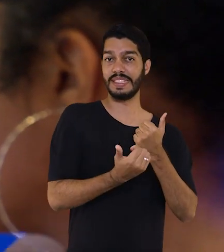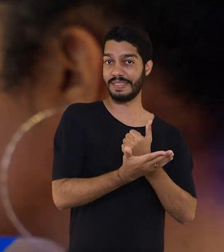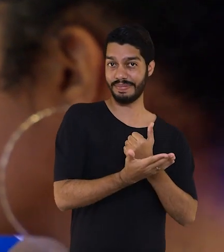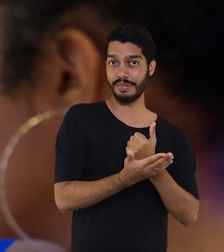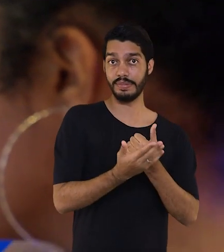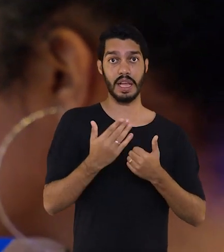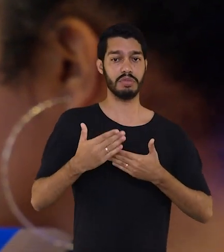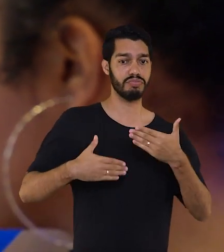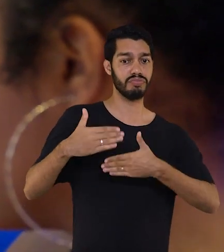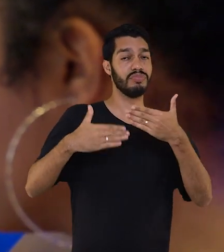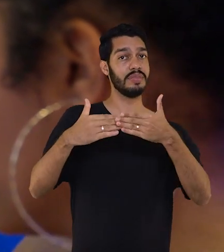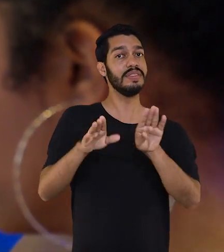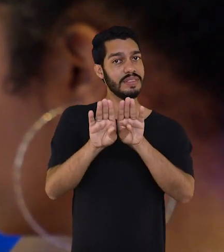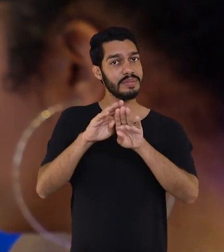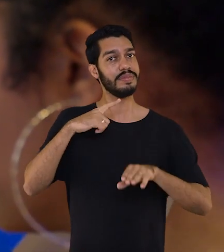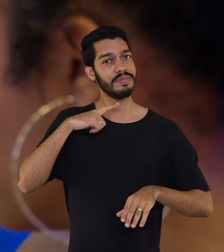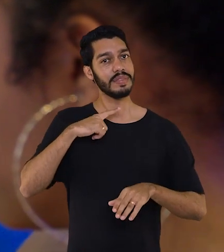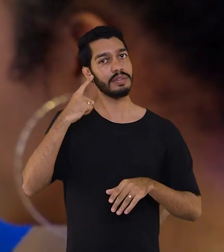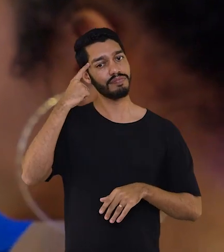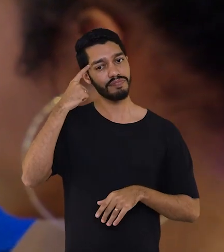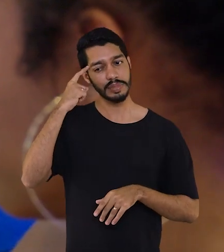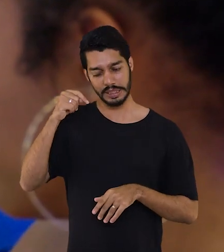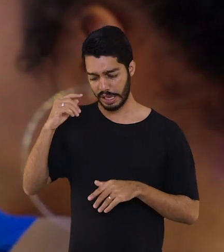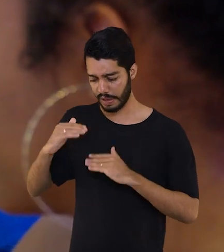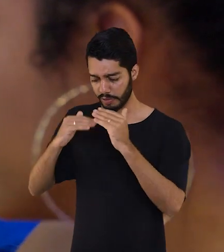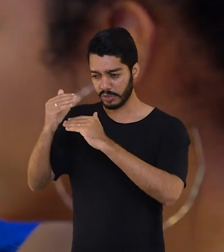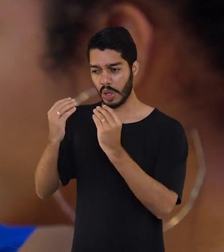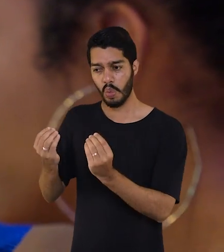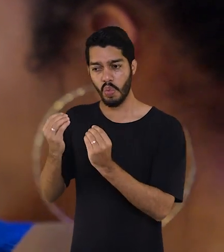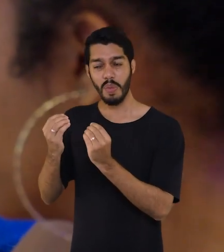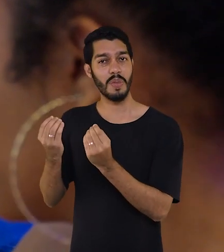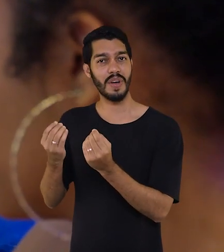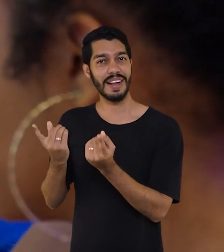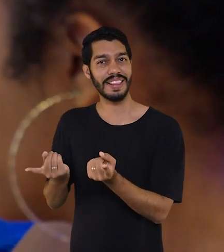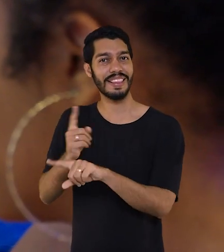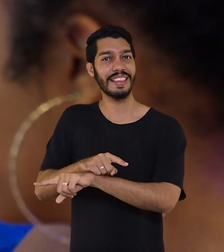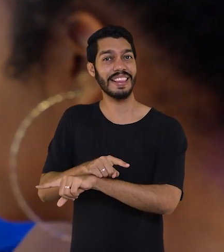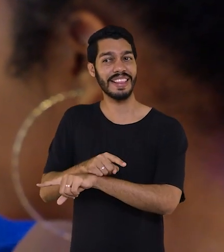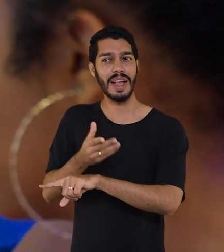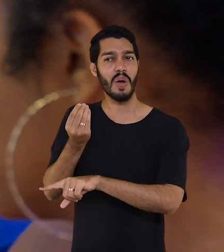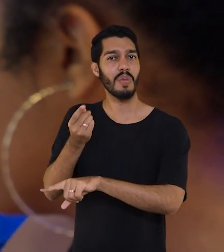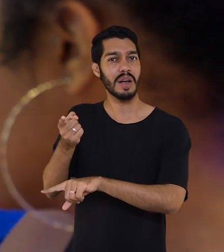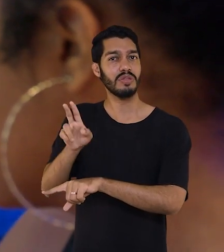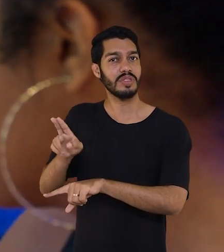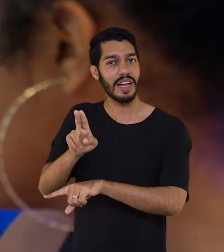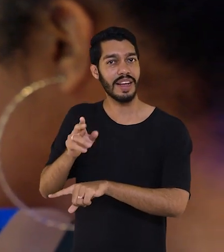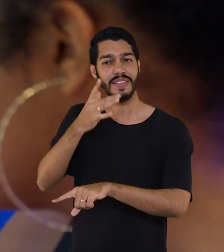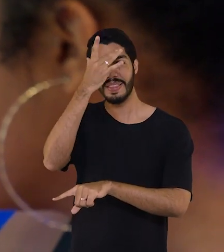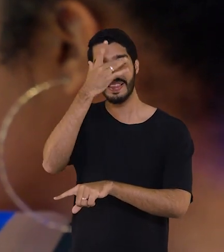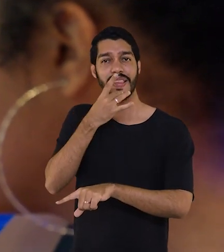ferramenta. Porque junto com a evolução, venho percebendo também a evolução da forma negativa que a ferramenta é